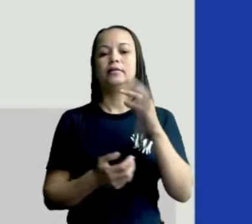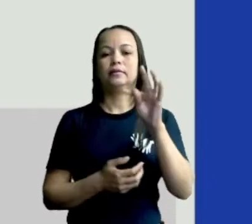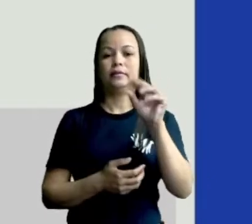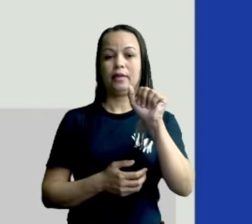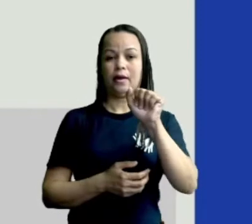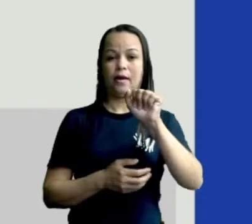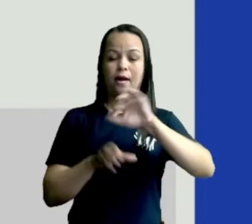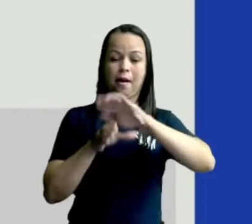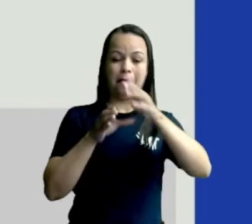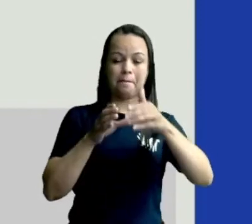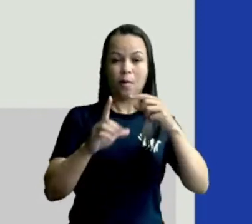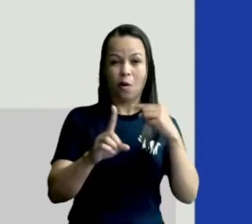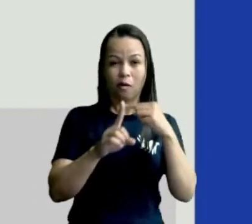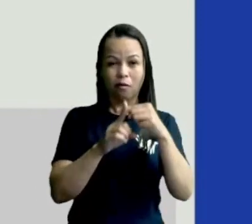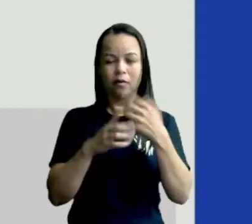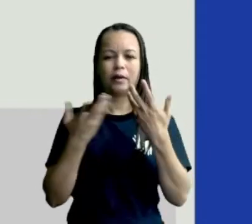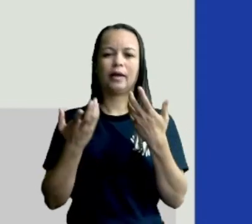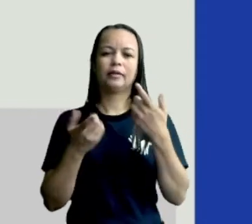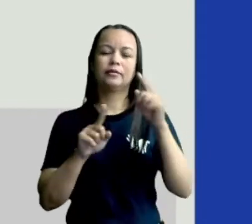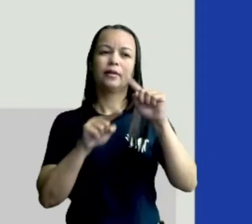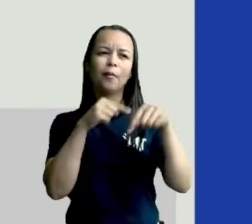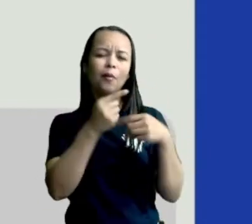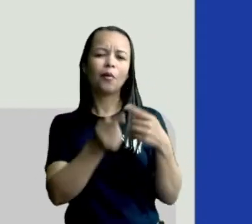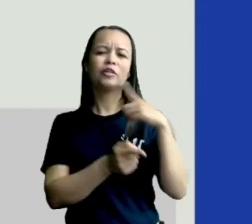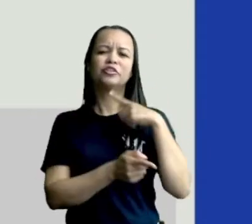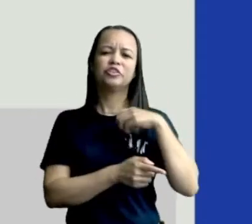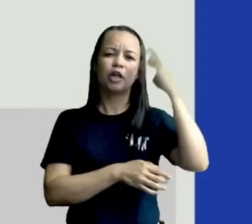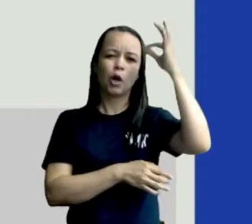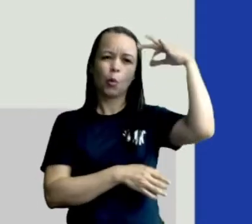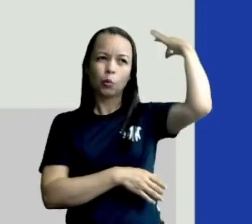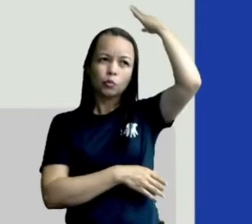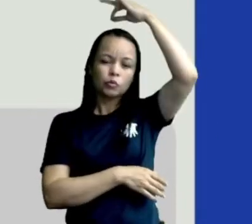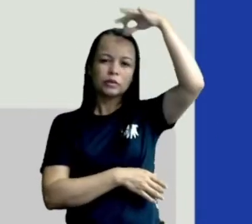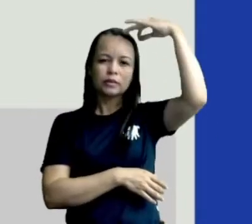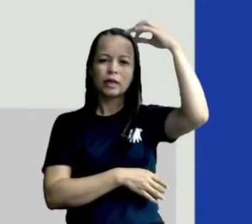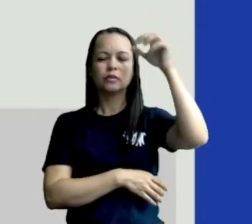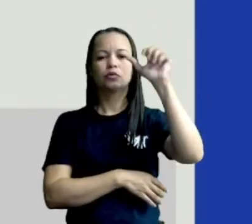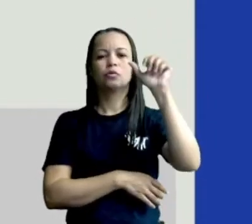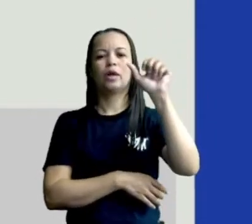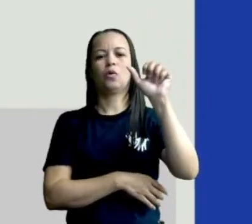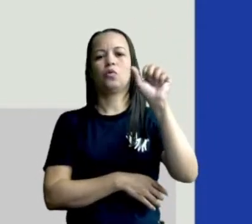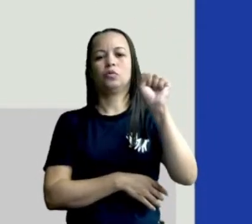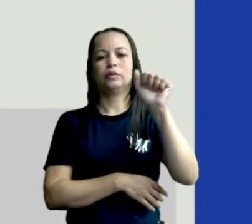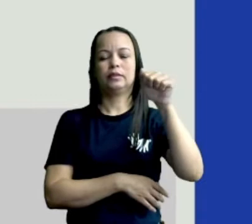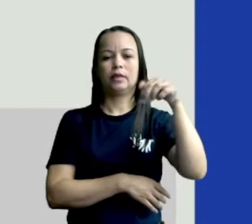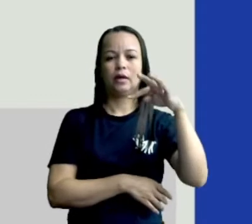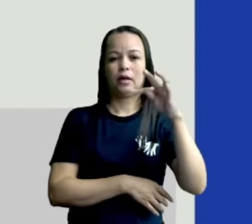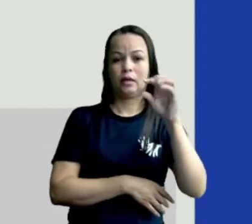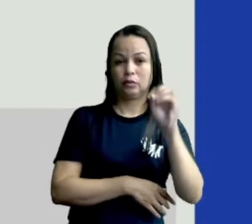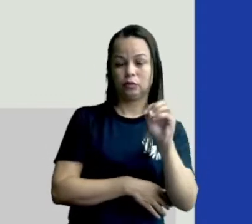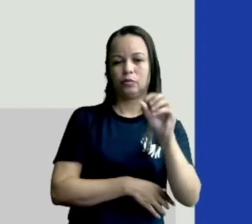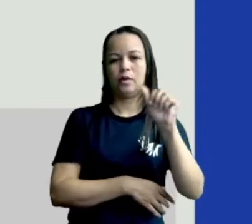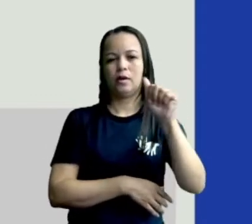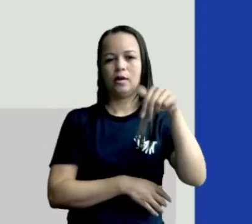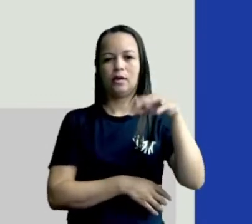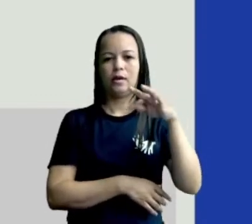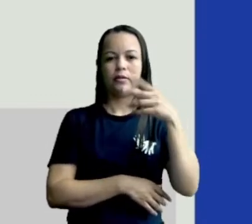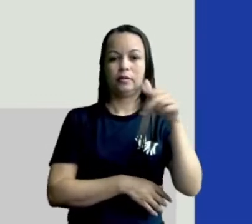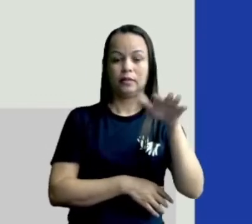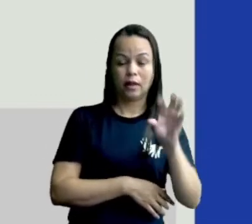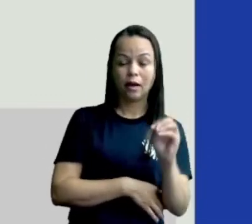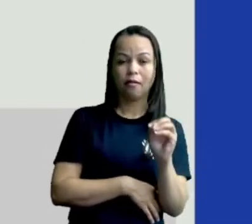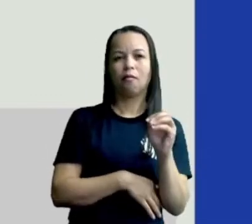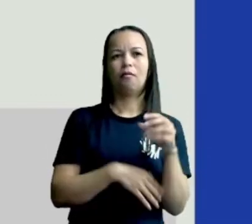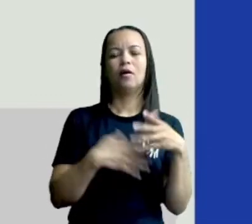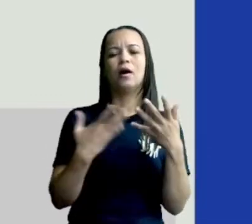Braga veio e colocou lá como Santo Antão, porque era padroeiro do Cabo Verde. E